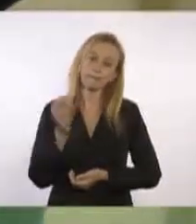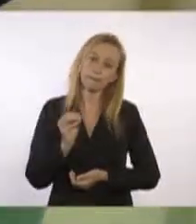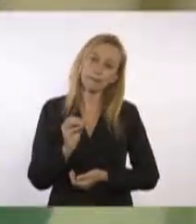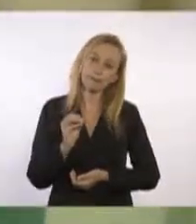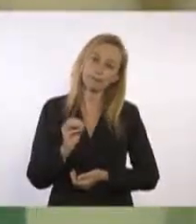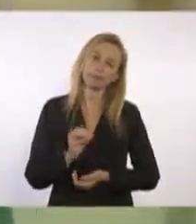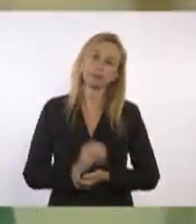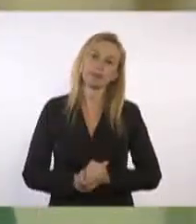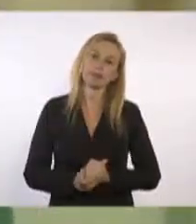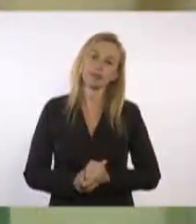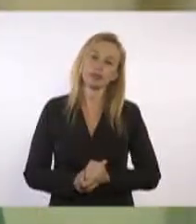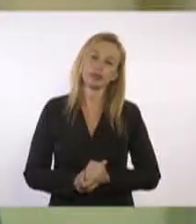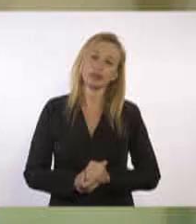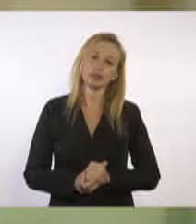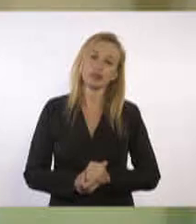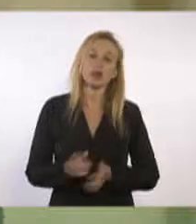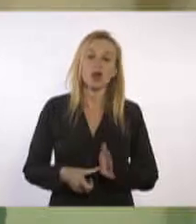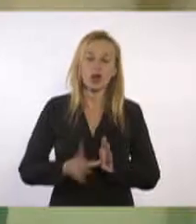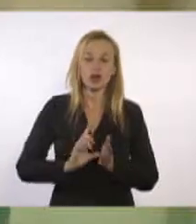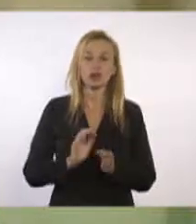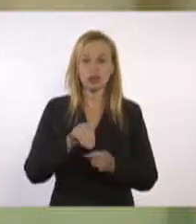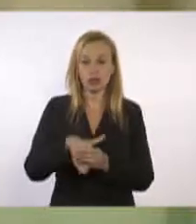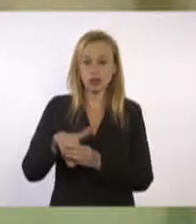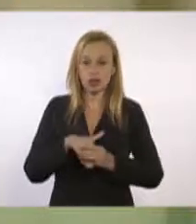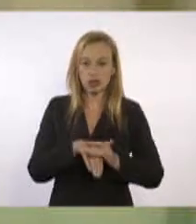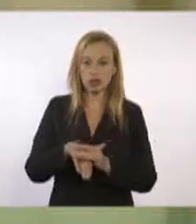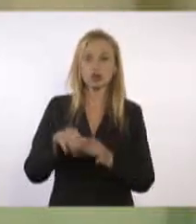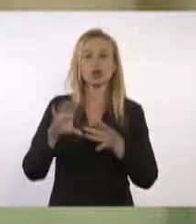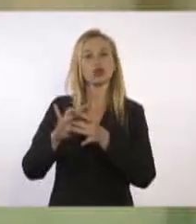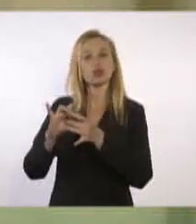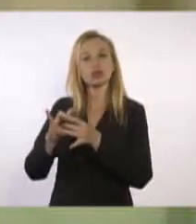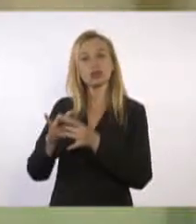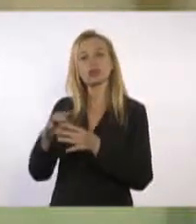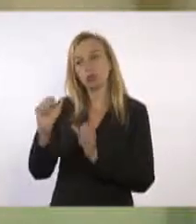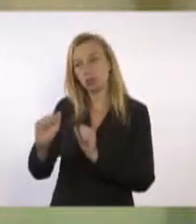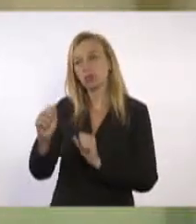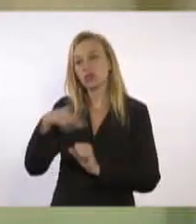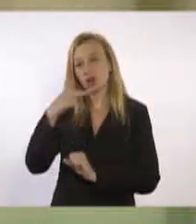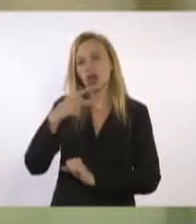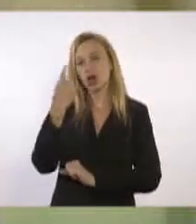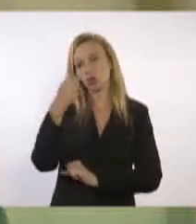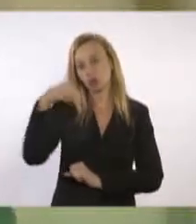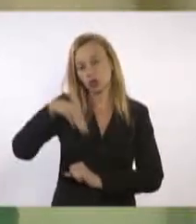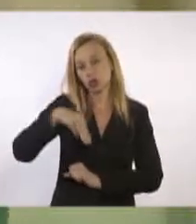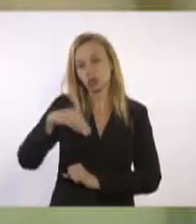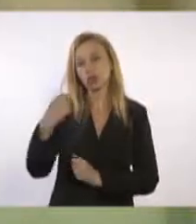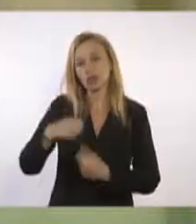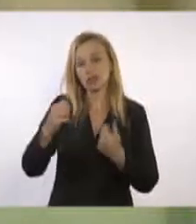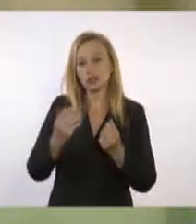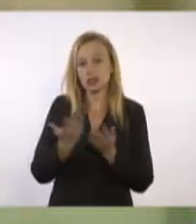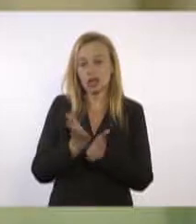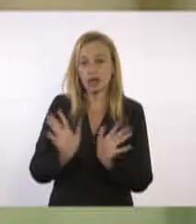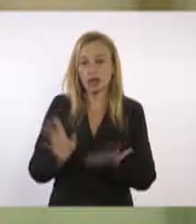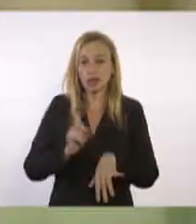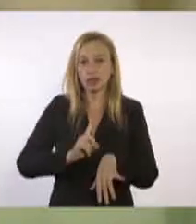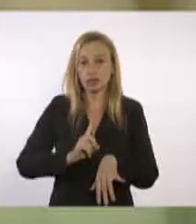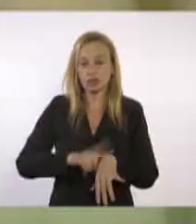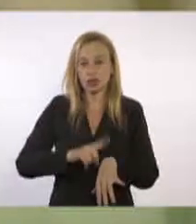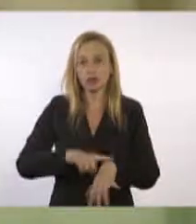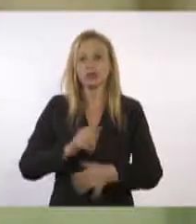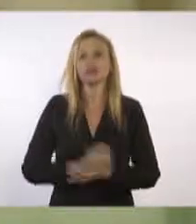lá, antes da votação, eu lhe dou a palavra agora, por 1 minuto, que eu tenho que acabar na hora. Nós